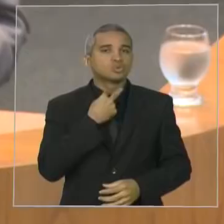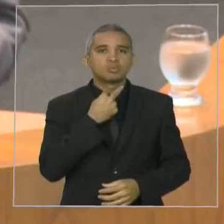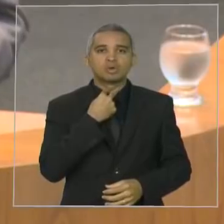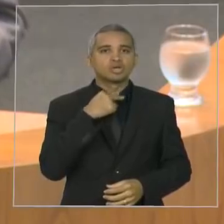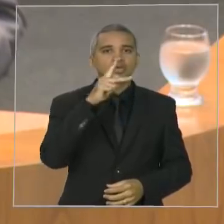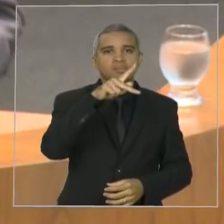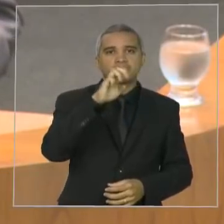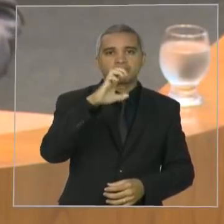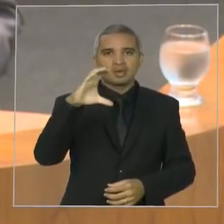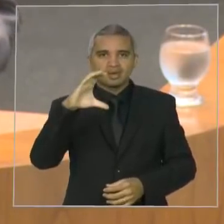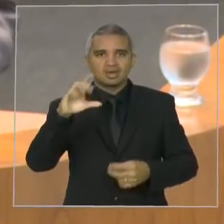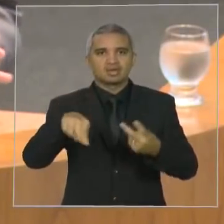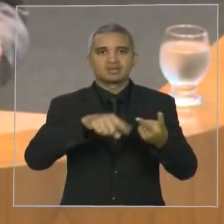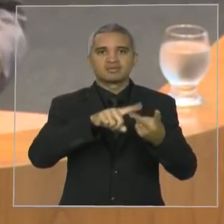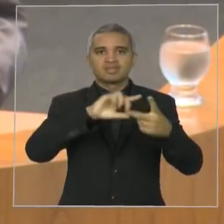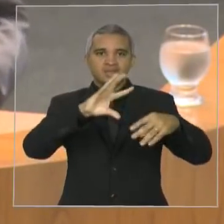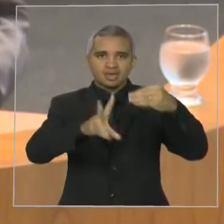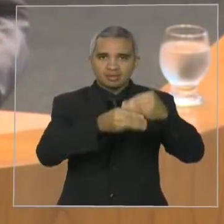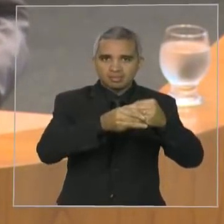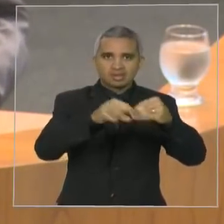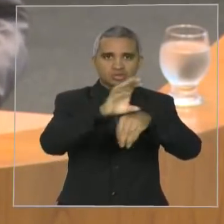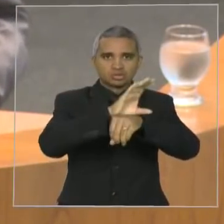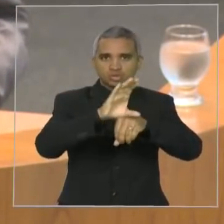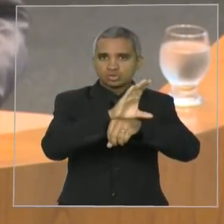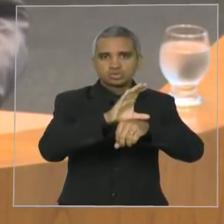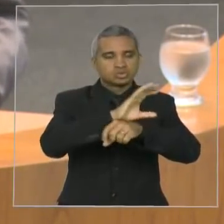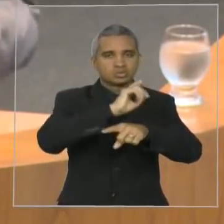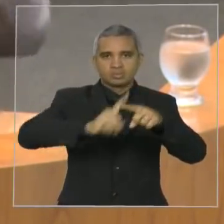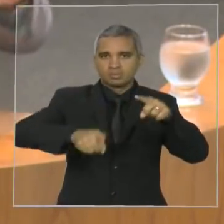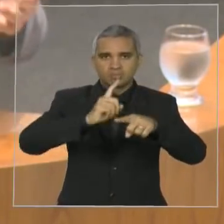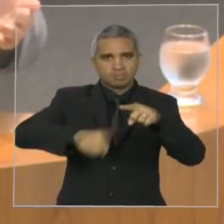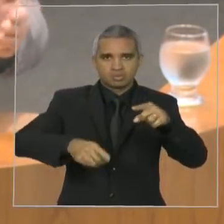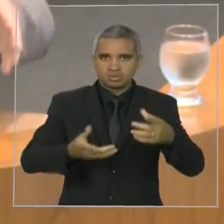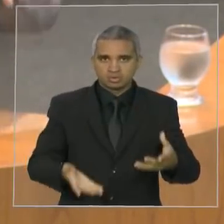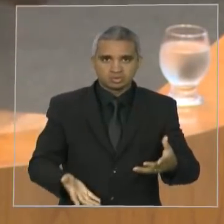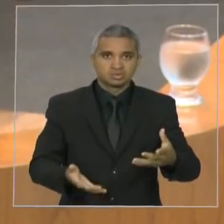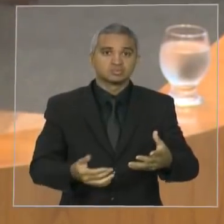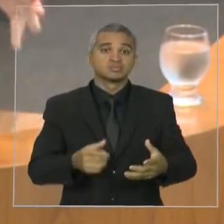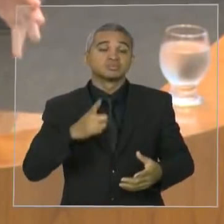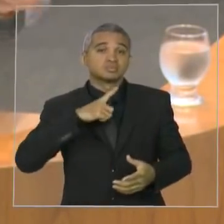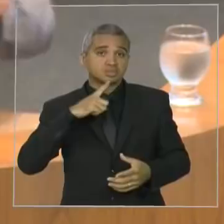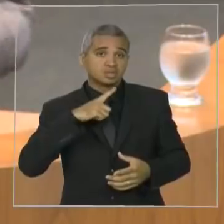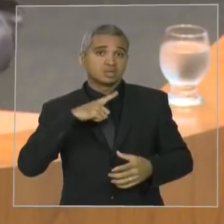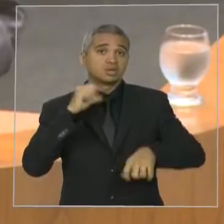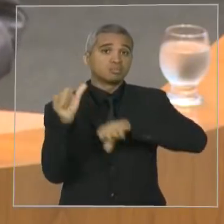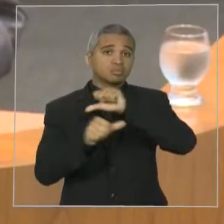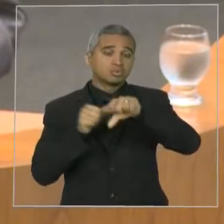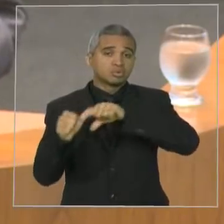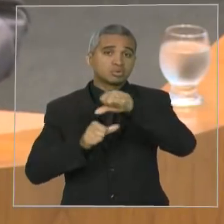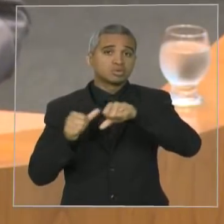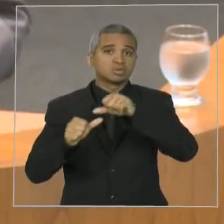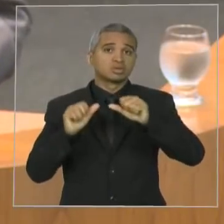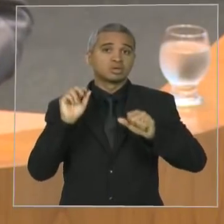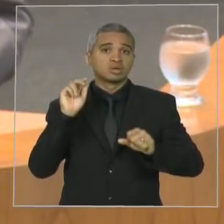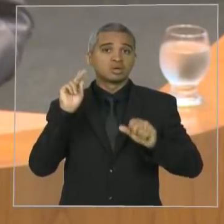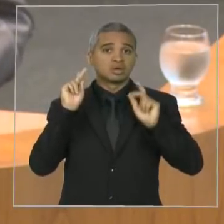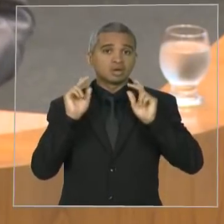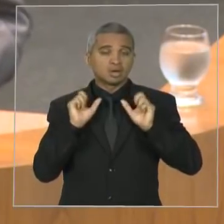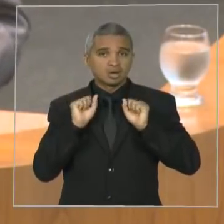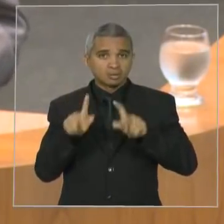Impacto no Brasil durante a intervenção federal. A Constituição Federal prevê